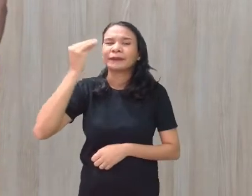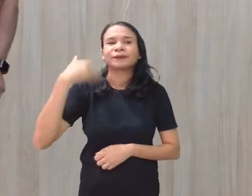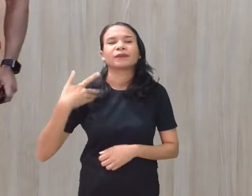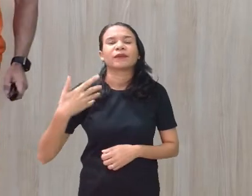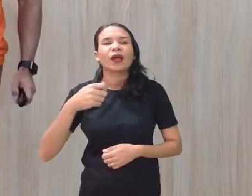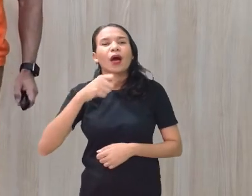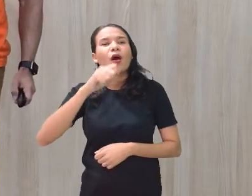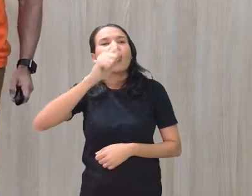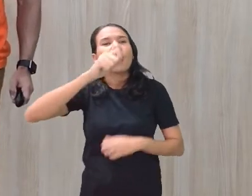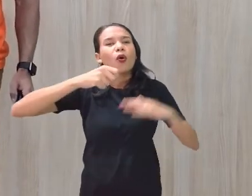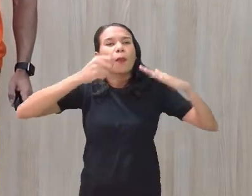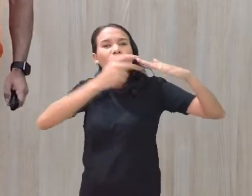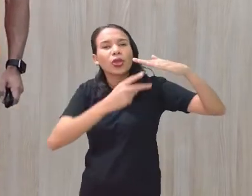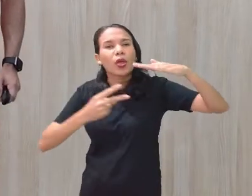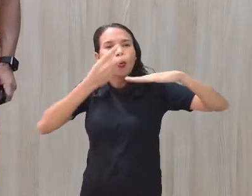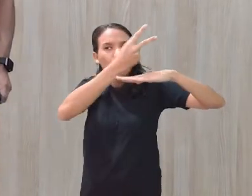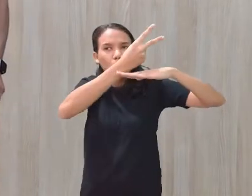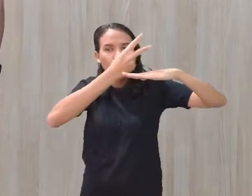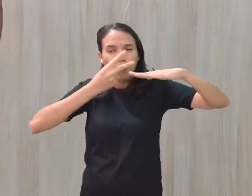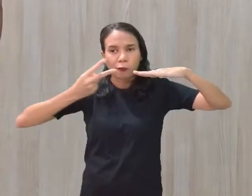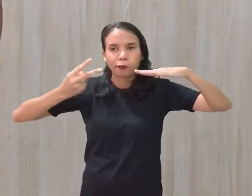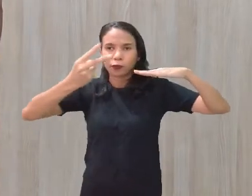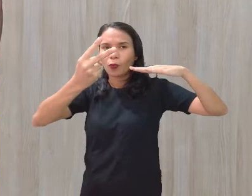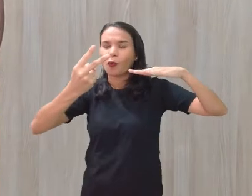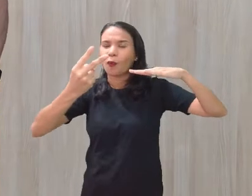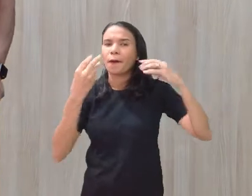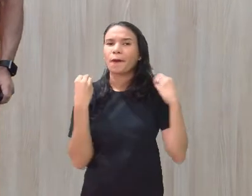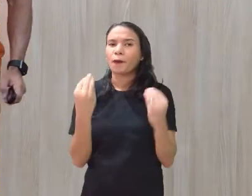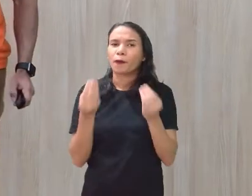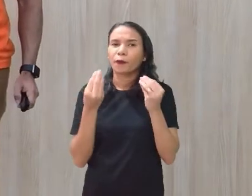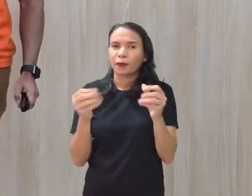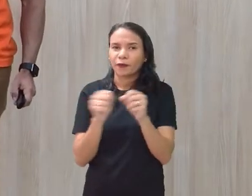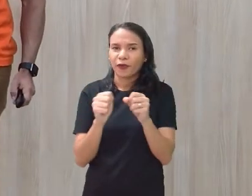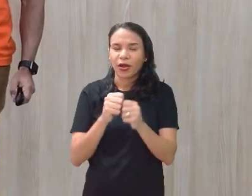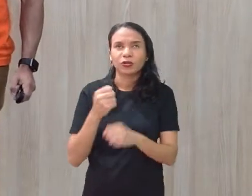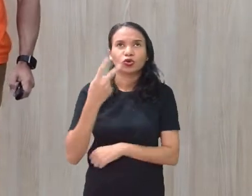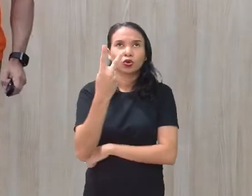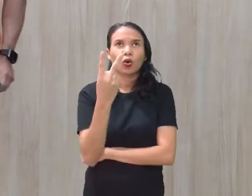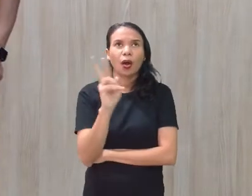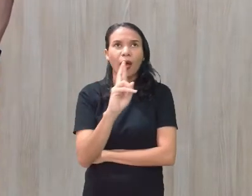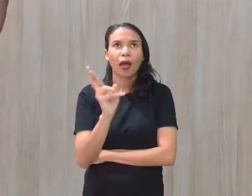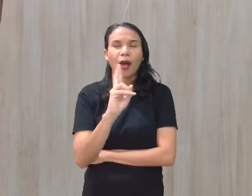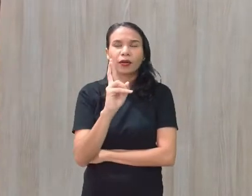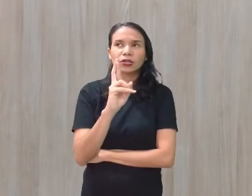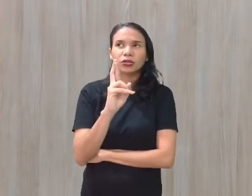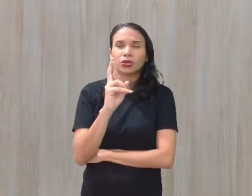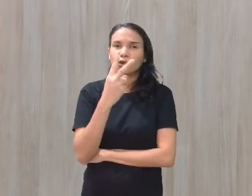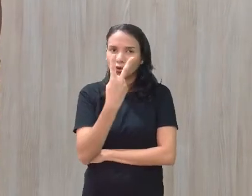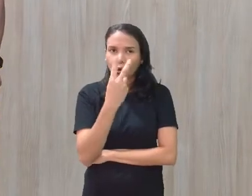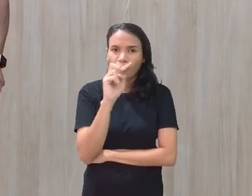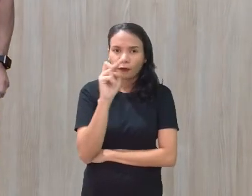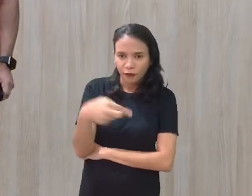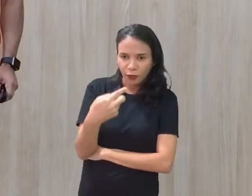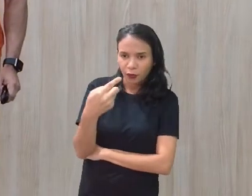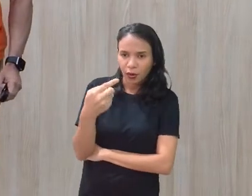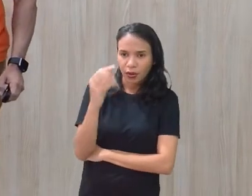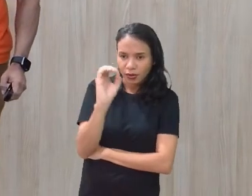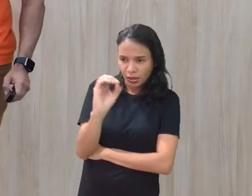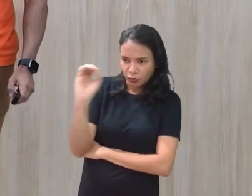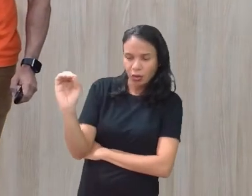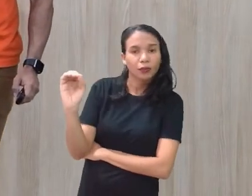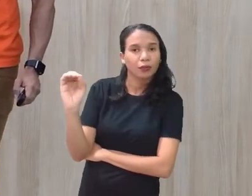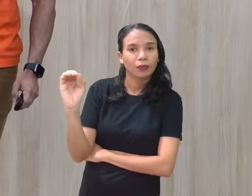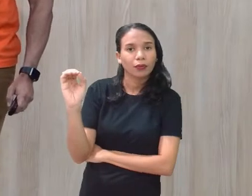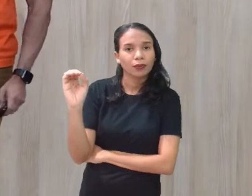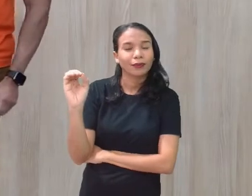número 2, tá? Como é que você escreve aí R$2? Você escreve